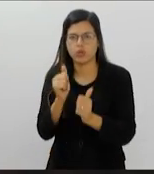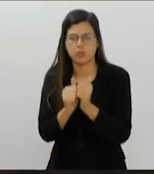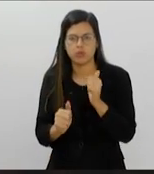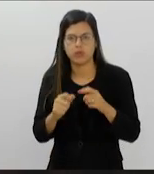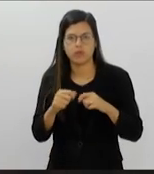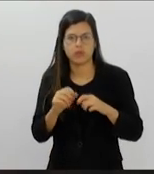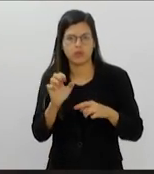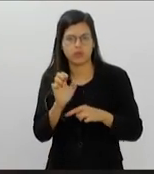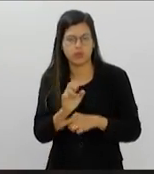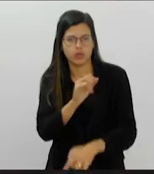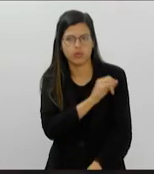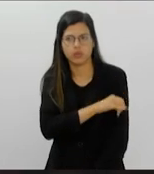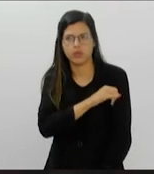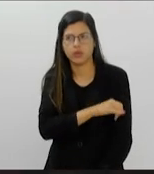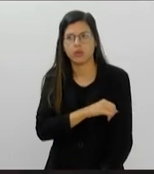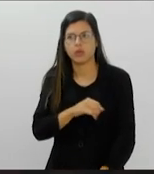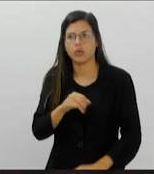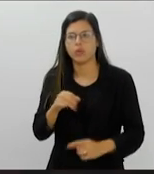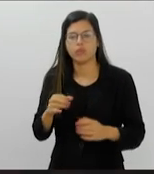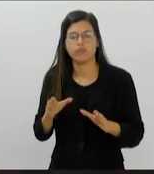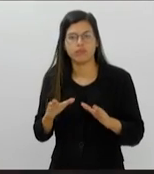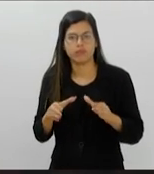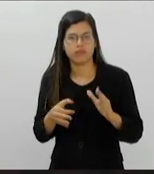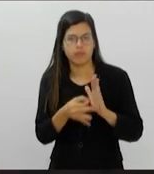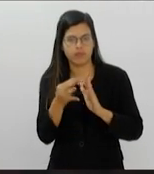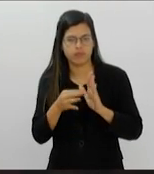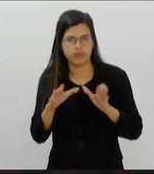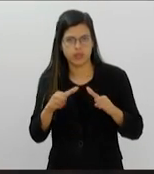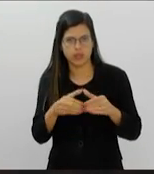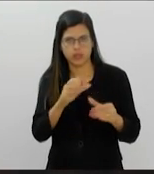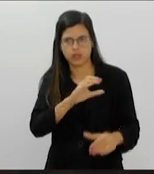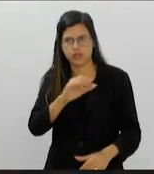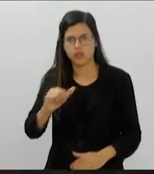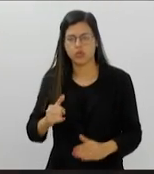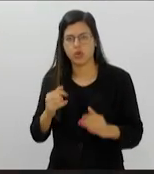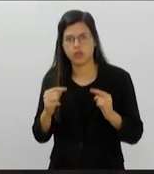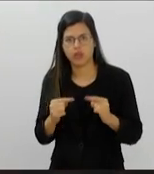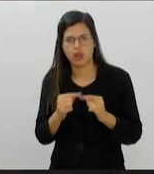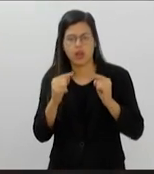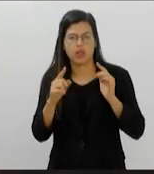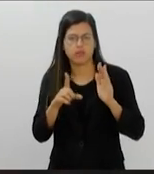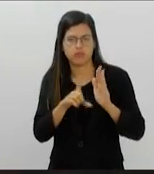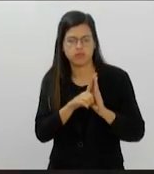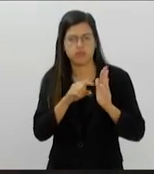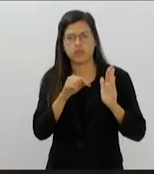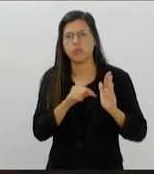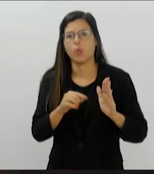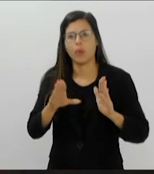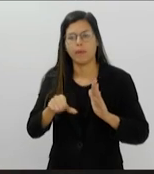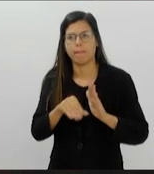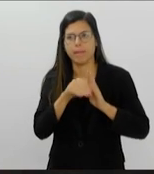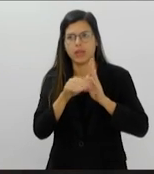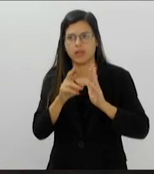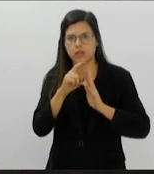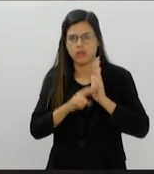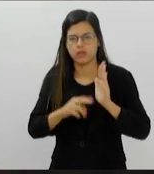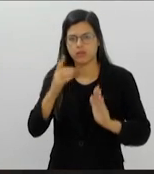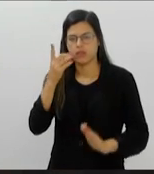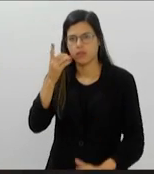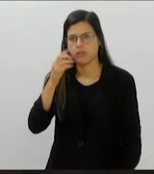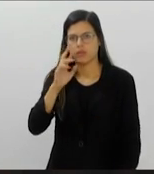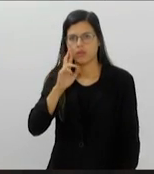de Janeiro. Parecer da Comissão de Constituição e Justiça pela legalidade com emenda. Relatoria do deputado Rodrigo